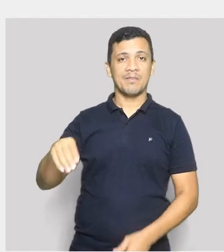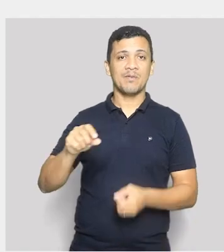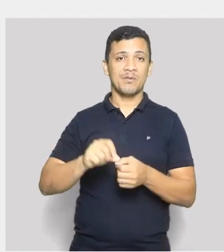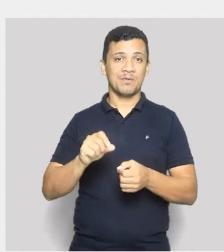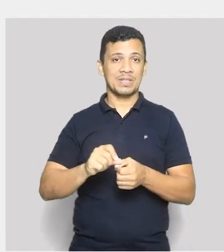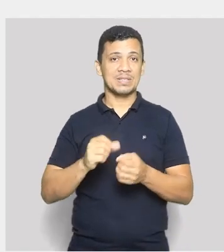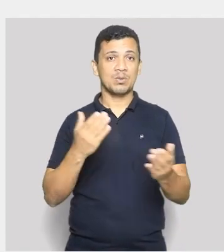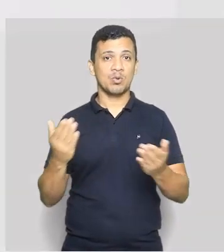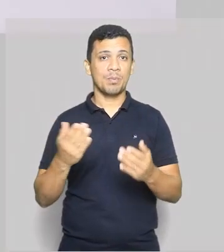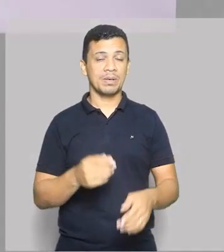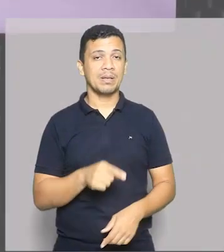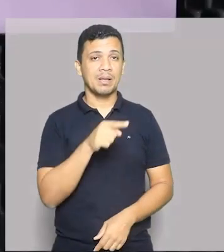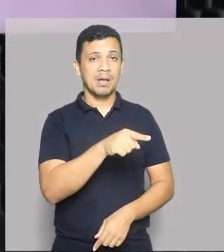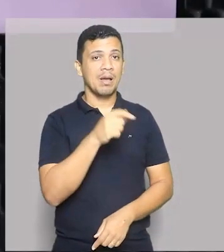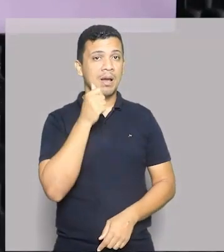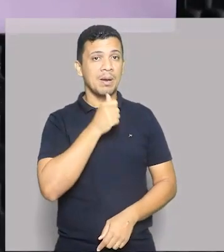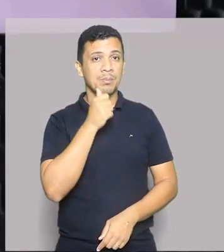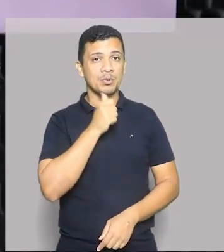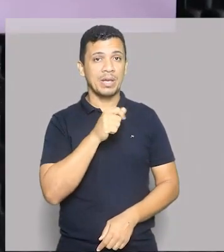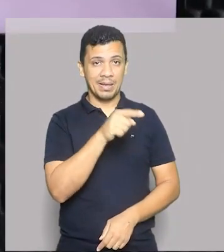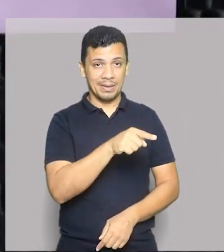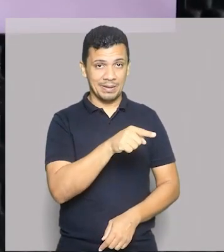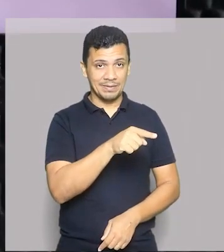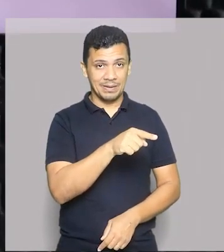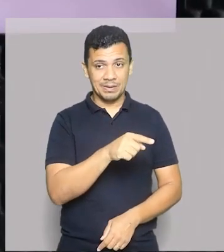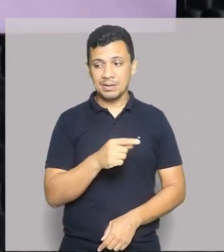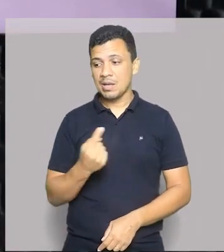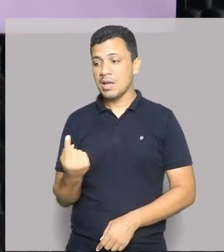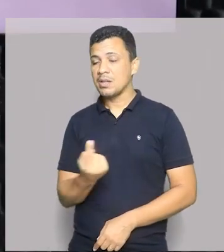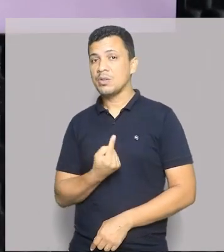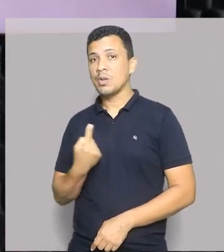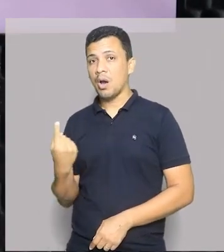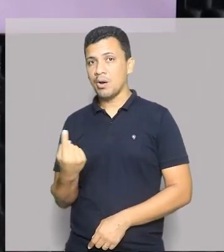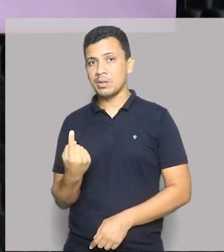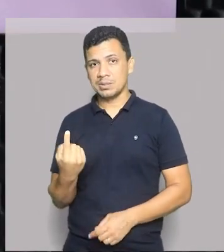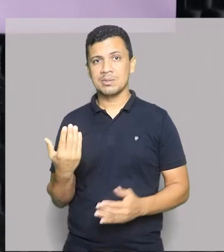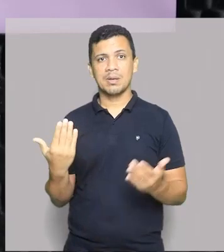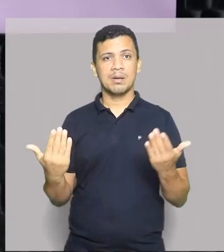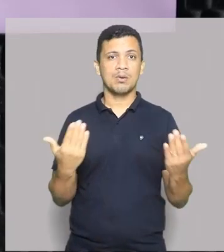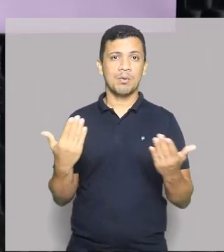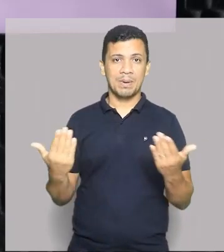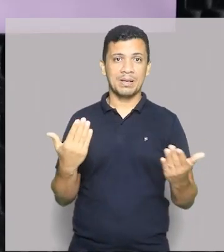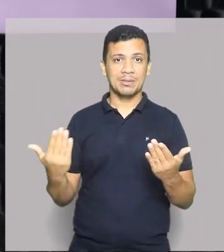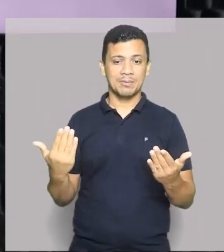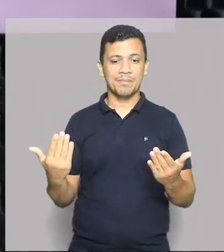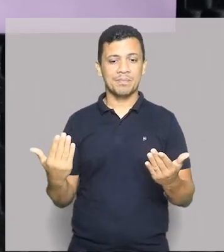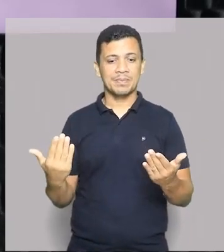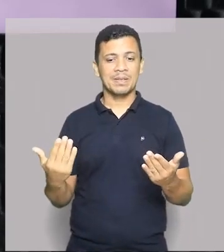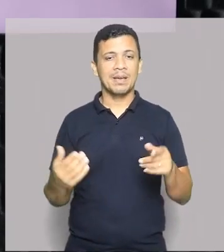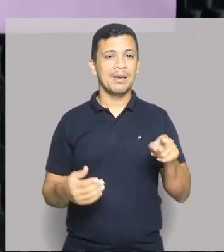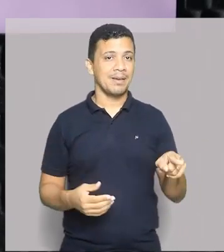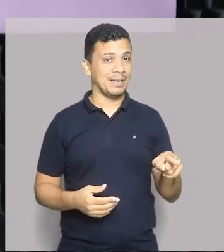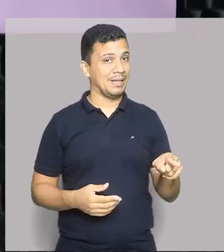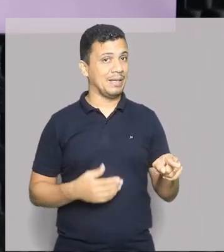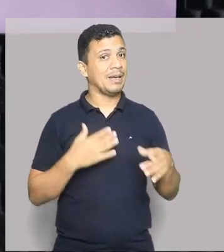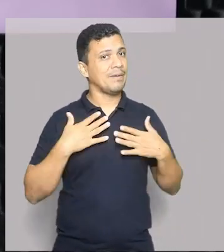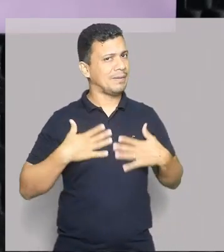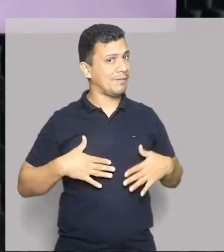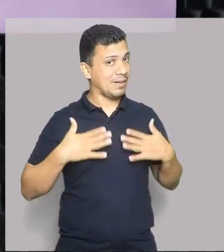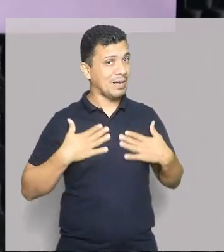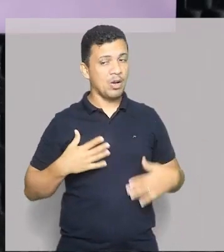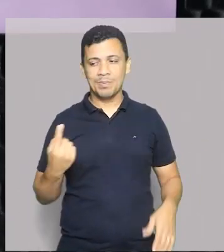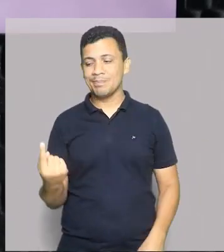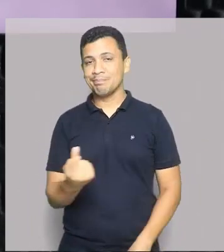comparação entre ela e nós. Você tem a ideia de comparação. Agora o conectivo que também pode vir